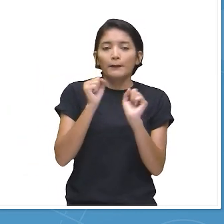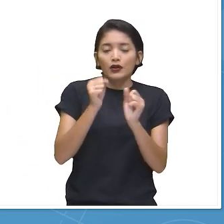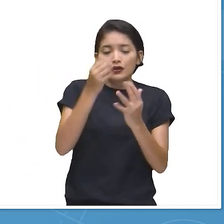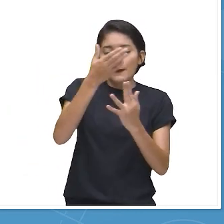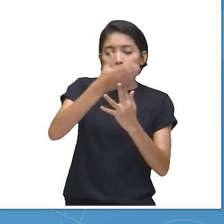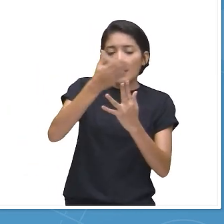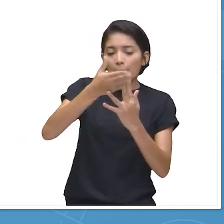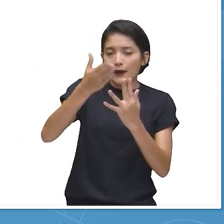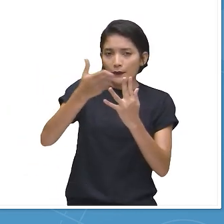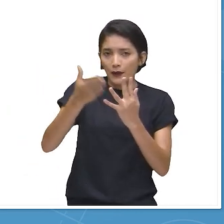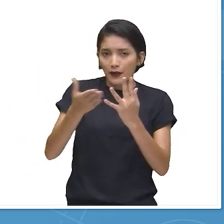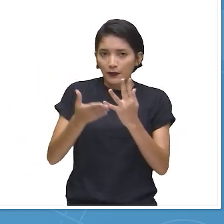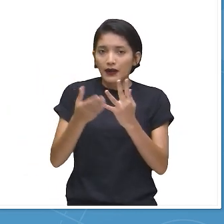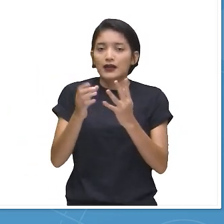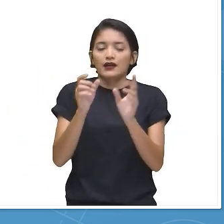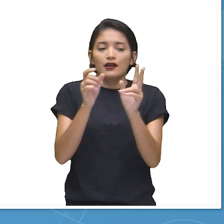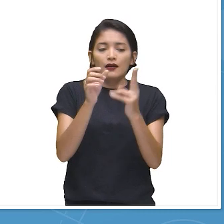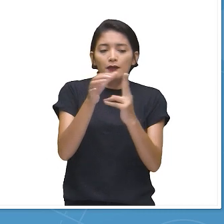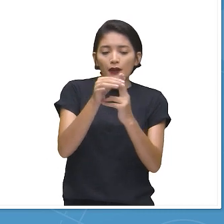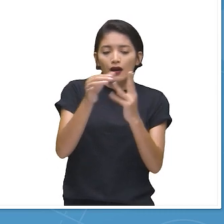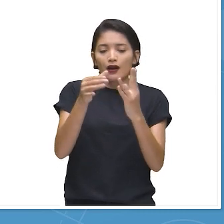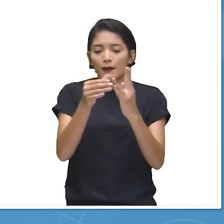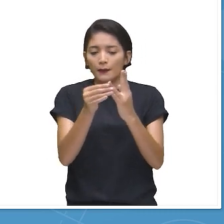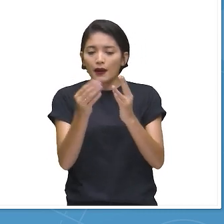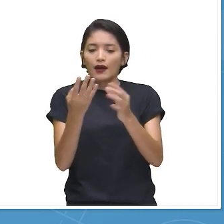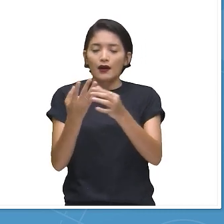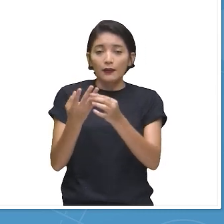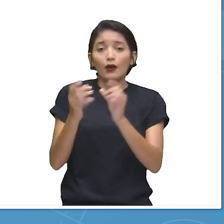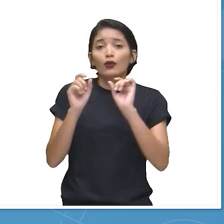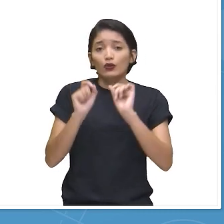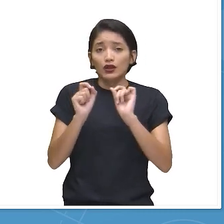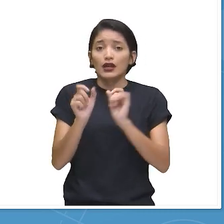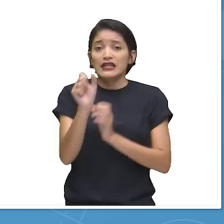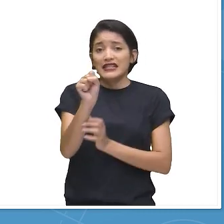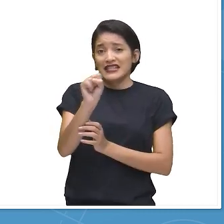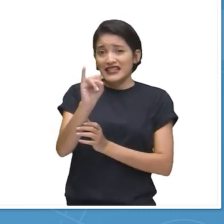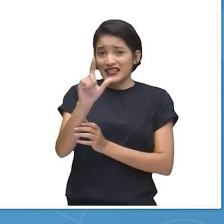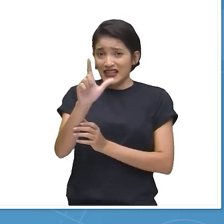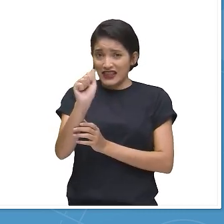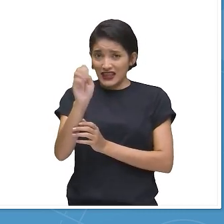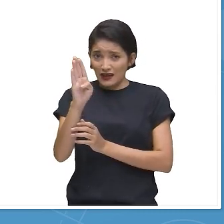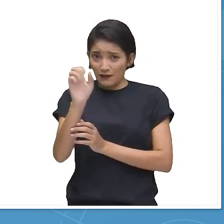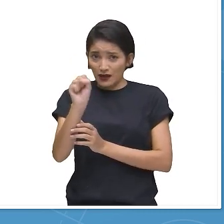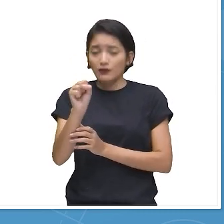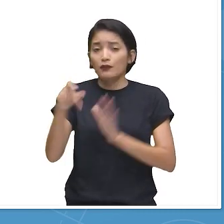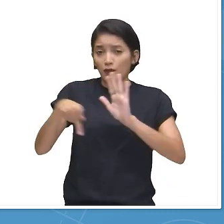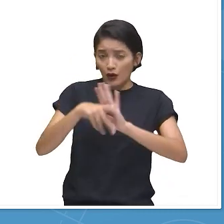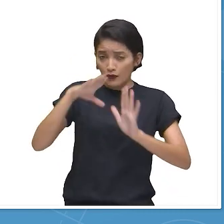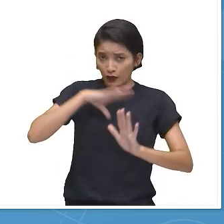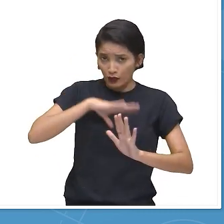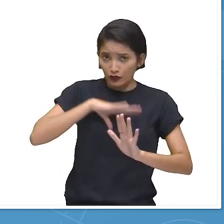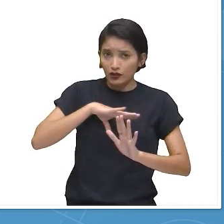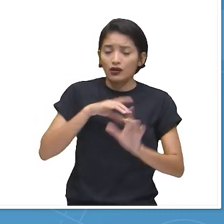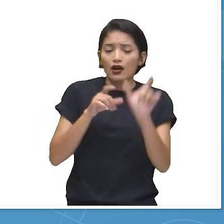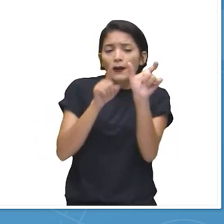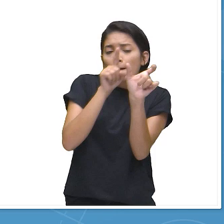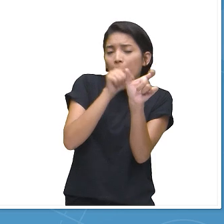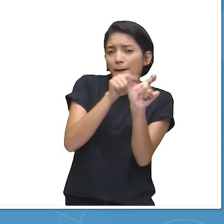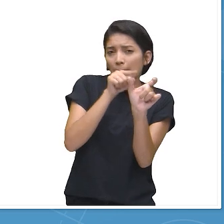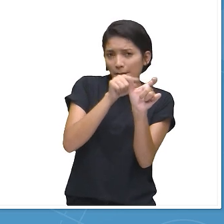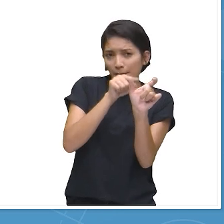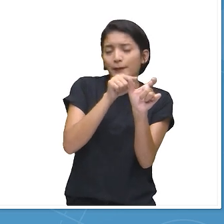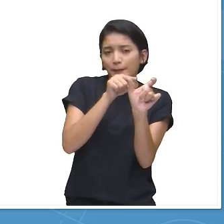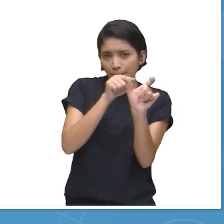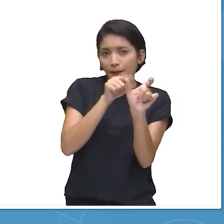dividida em sílabas. Você já sabe que as sílabas na língua portuguesa, né? As palavras na língua